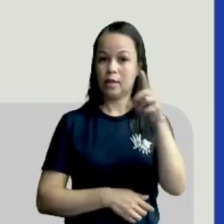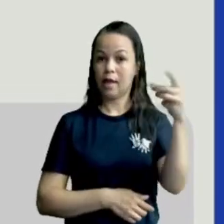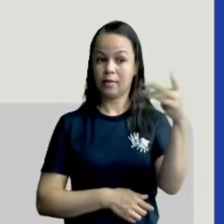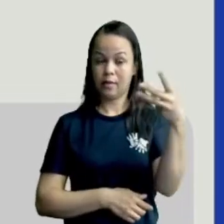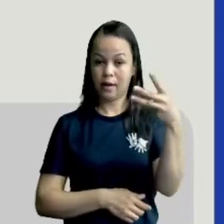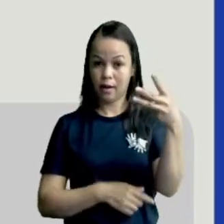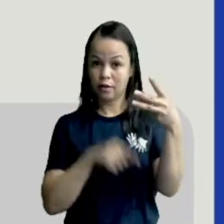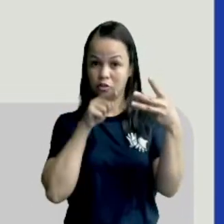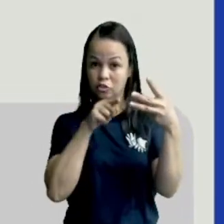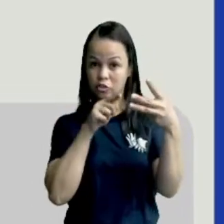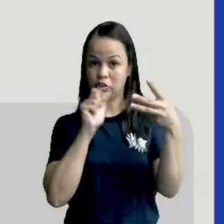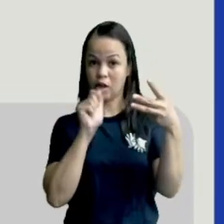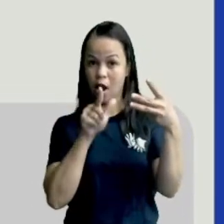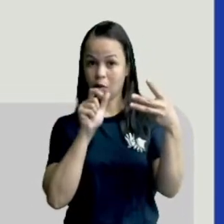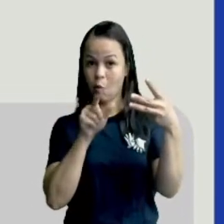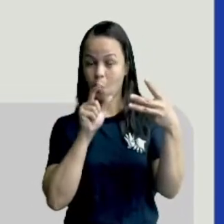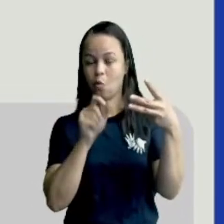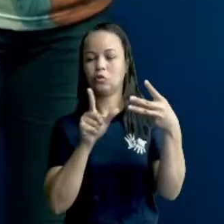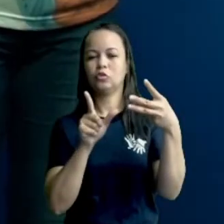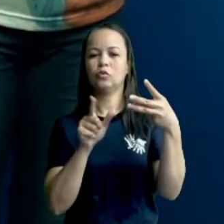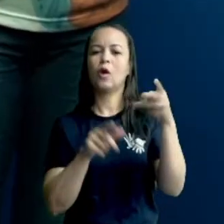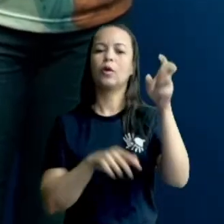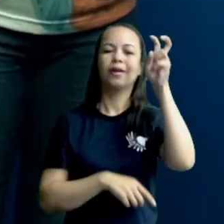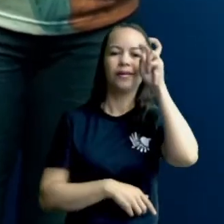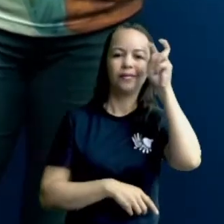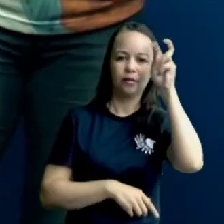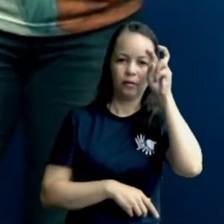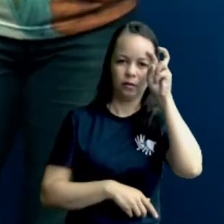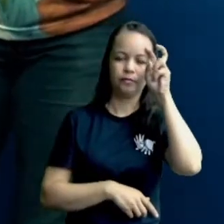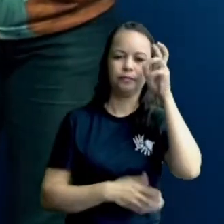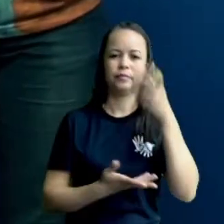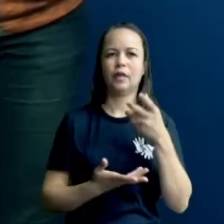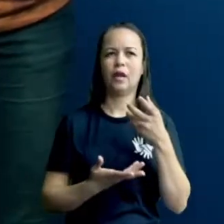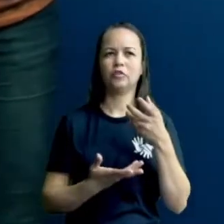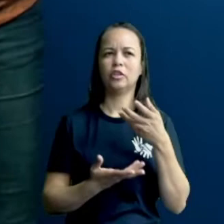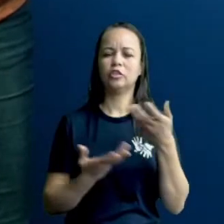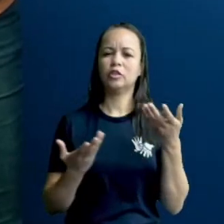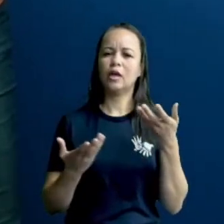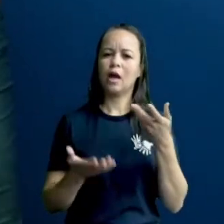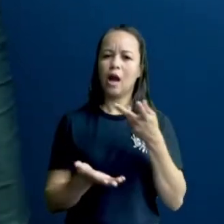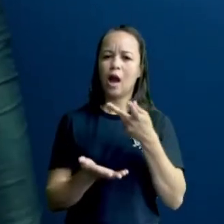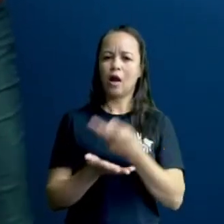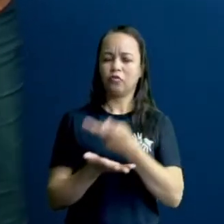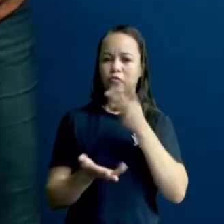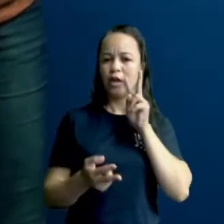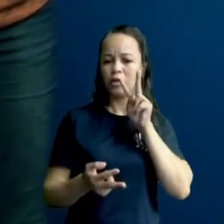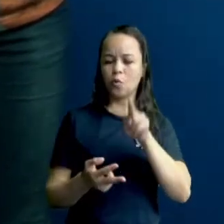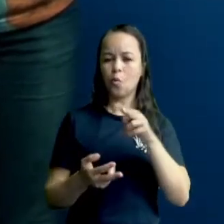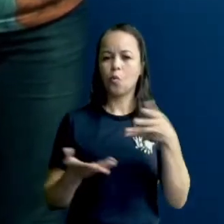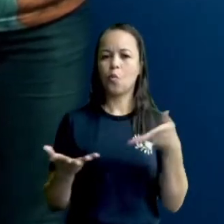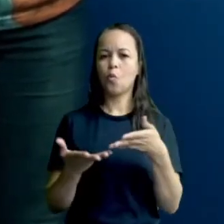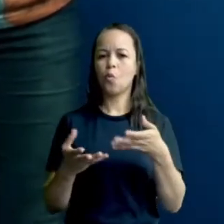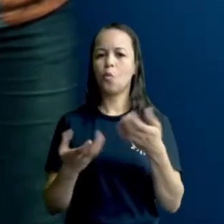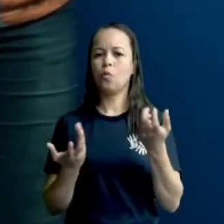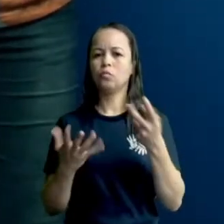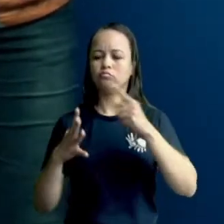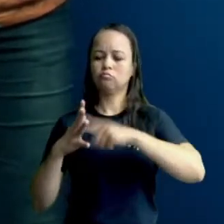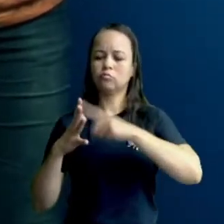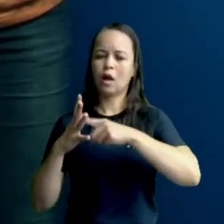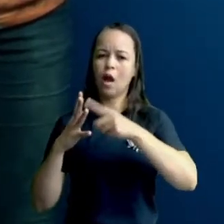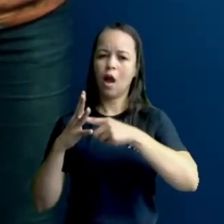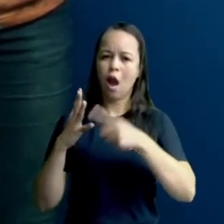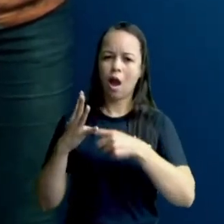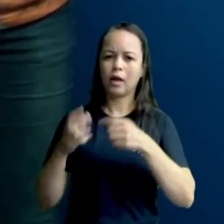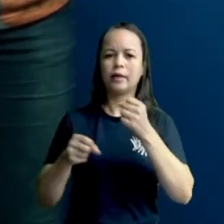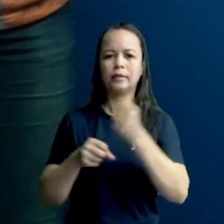na quinta-feira. A gente analisando com o ano atual, aconteceu numa quinta-feira também, então a gente precisa ter